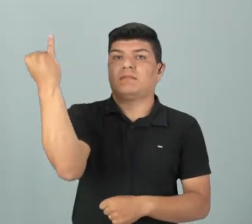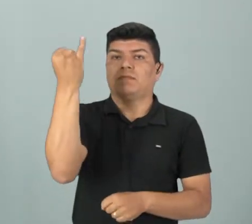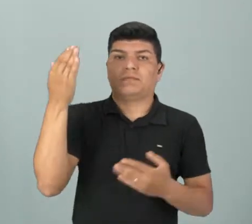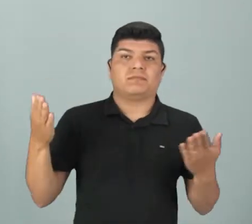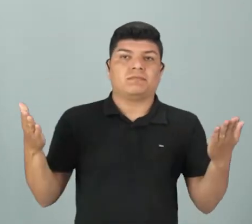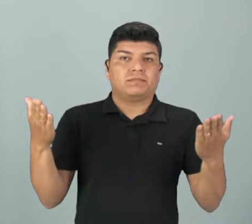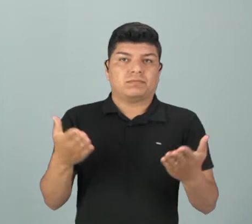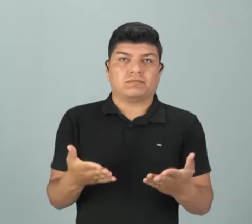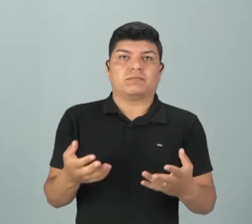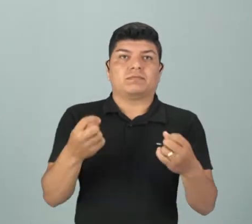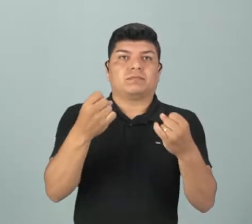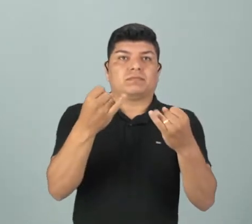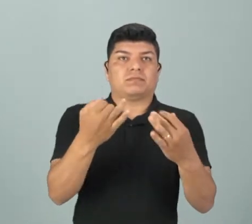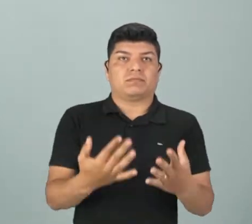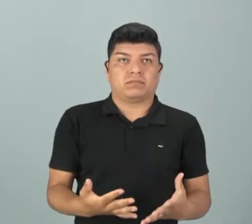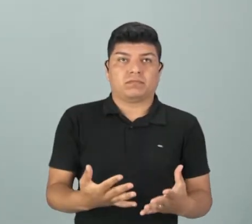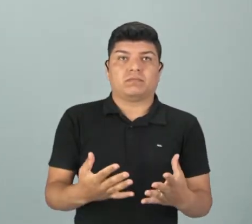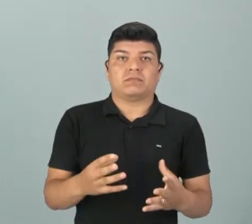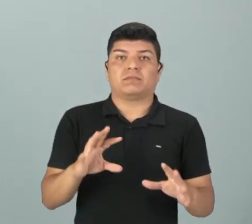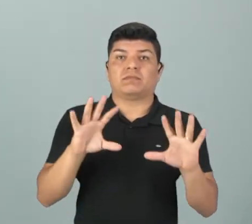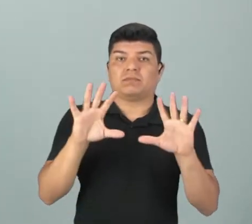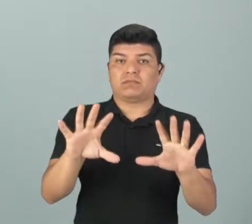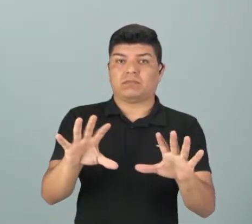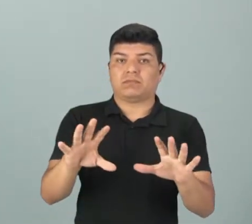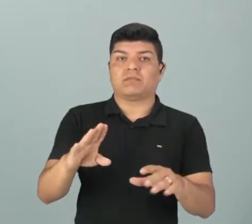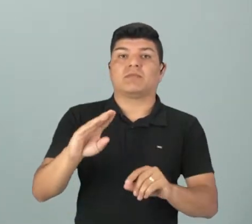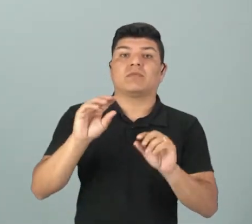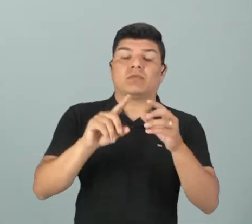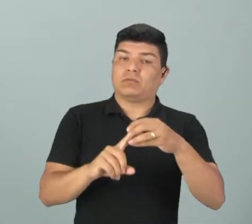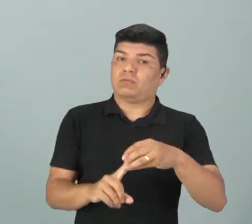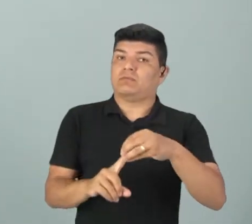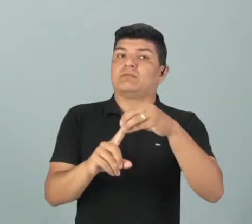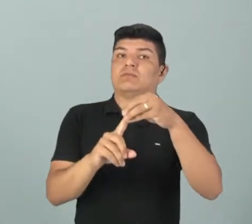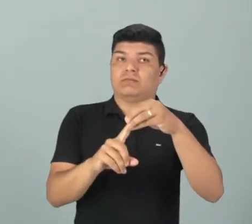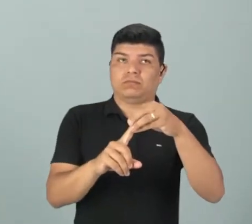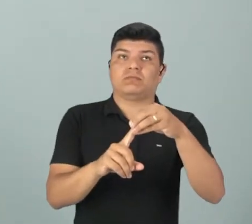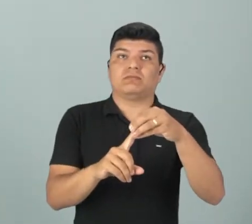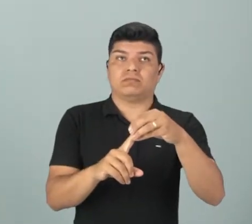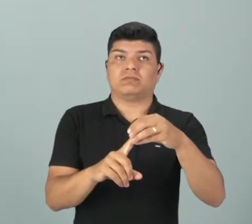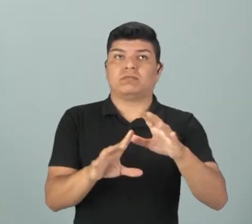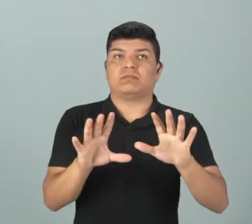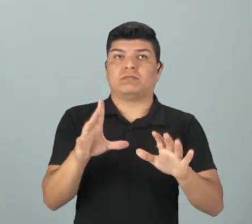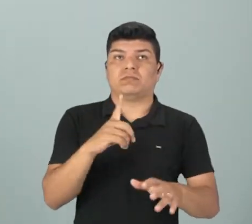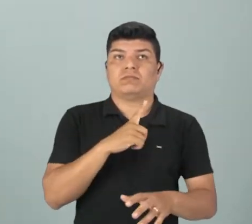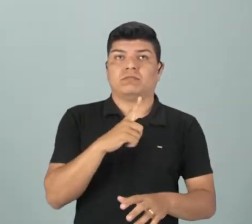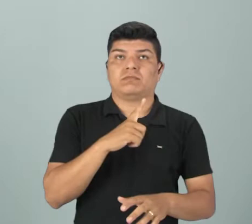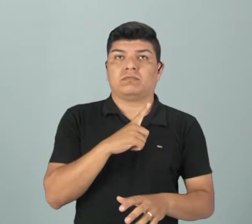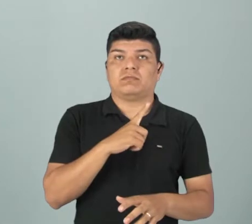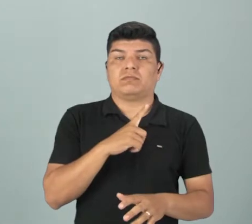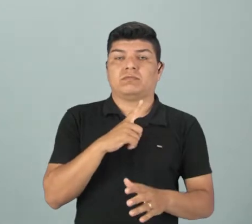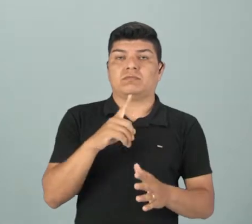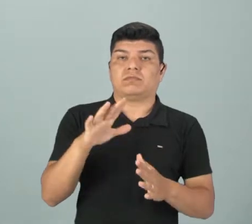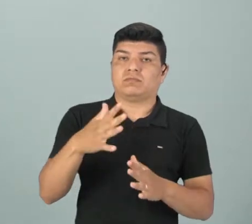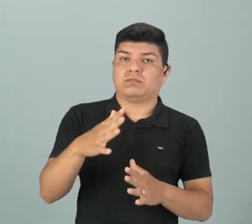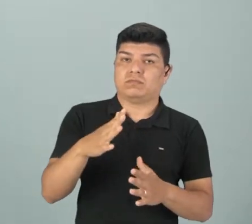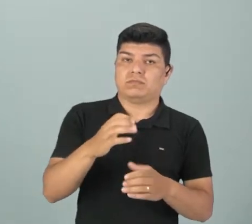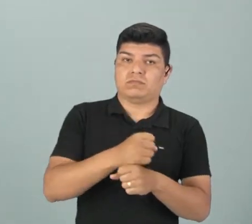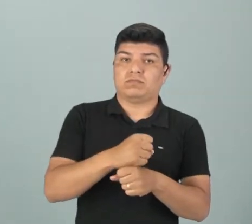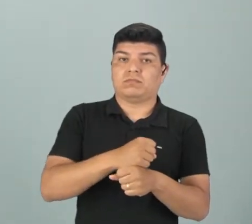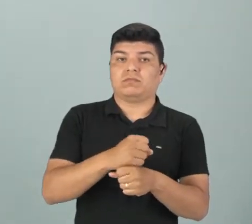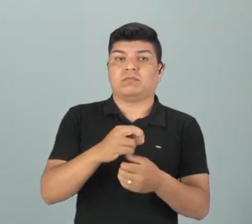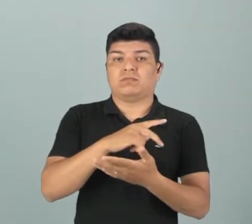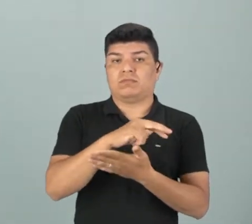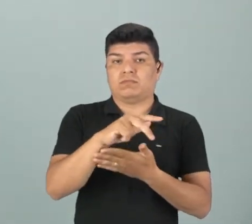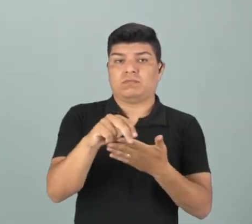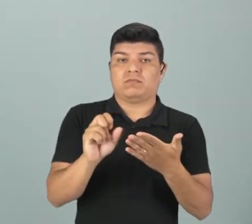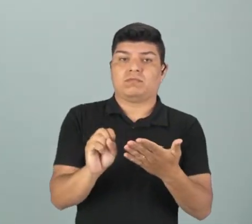momento é falar sobre a ascensão dos regimes totalitários. Mas aí a gente vai ter nesse período entre guerras,